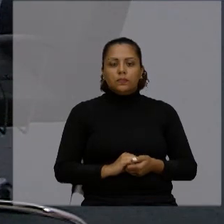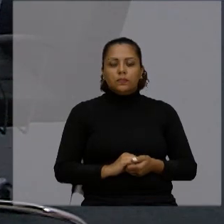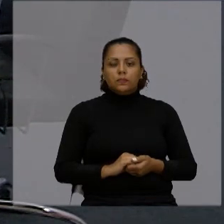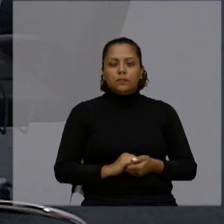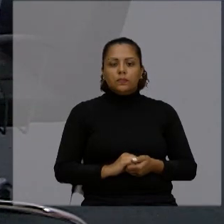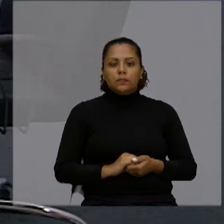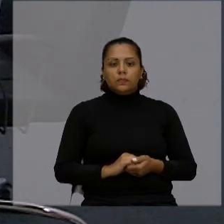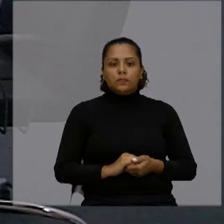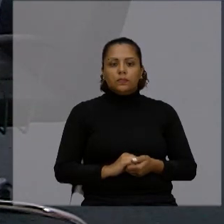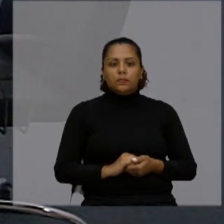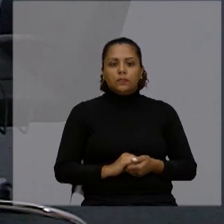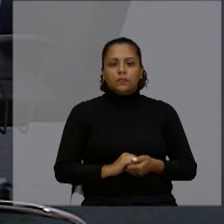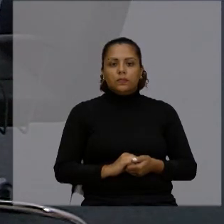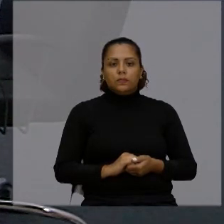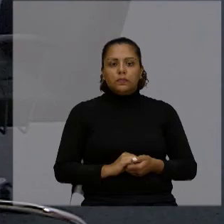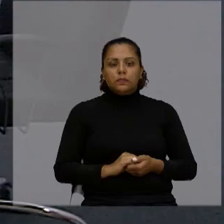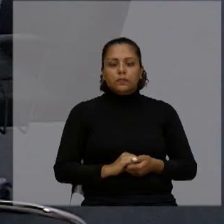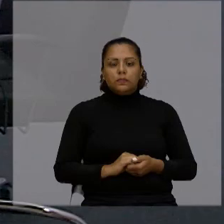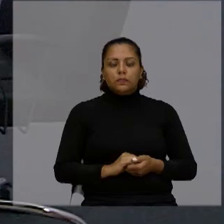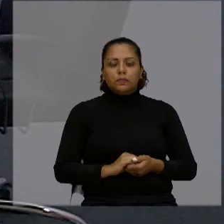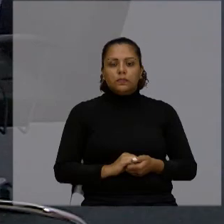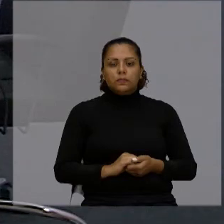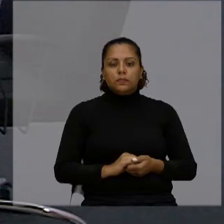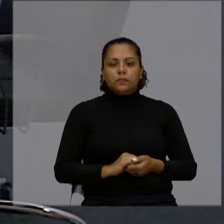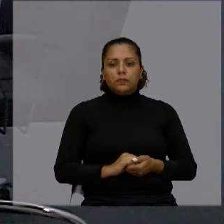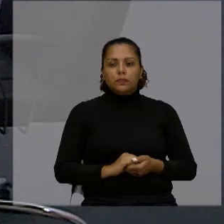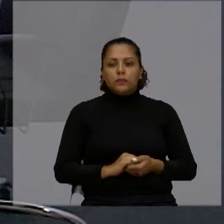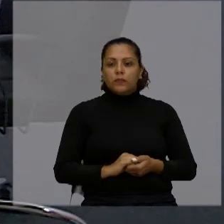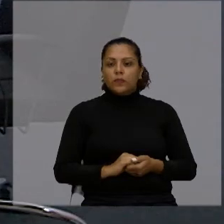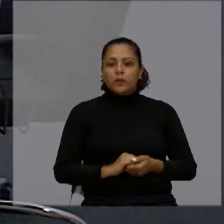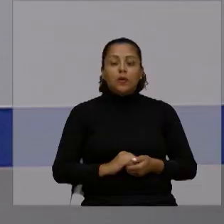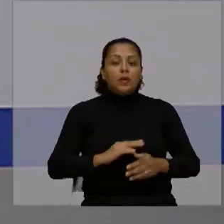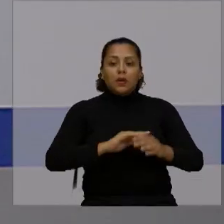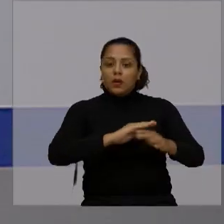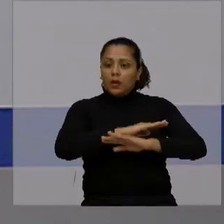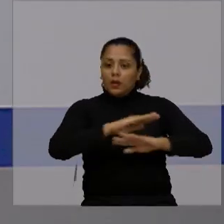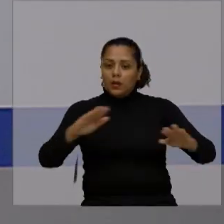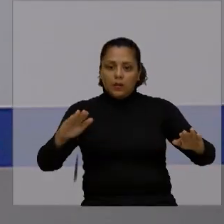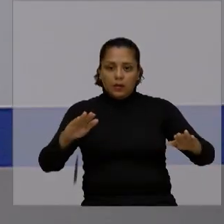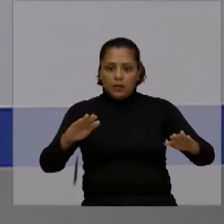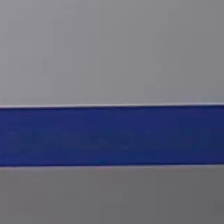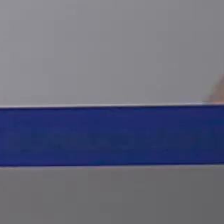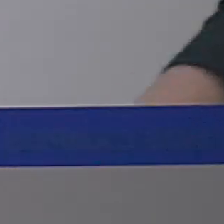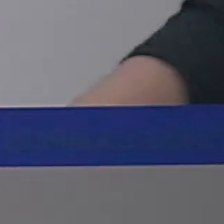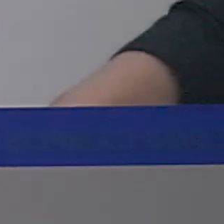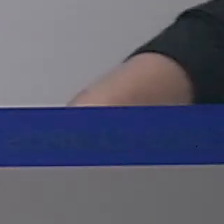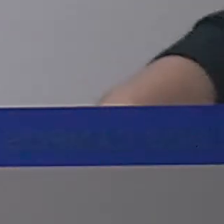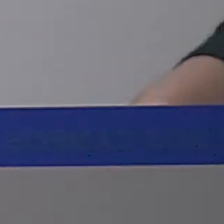Nada mais a tratar, está encerrada a sessão.